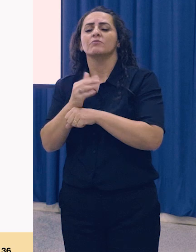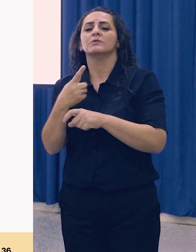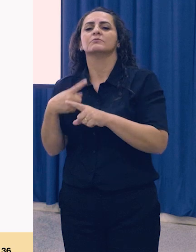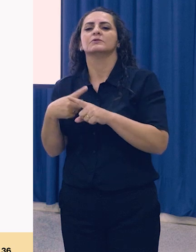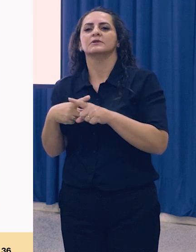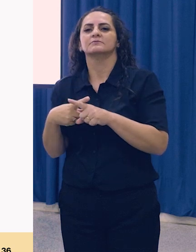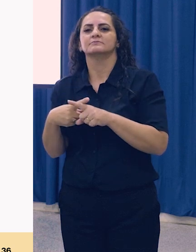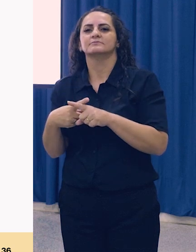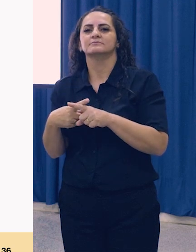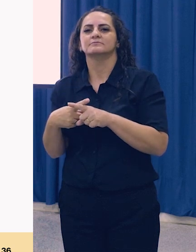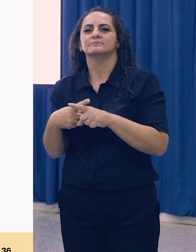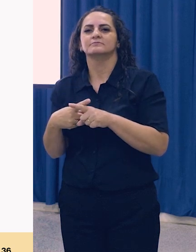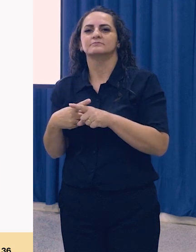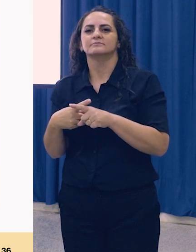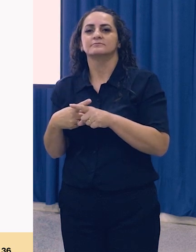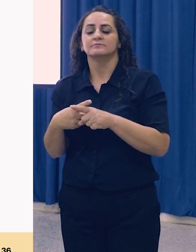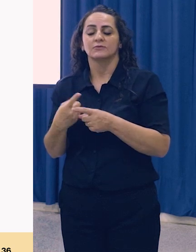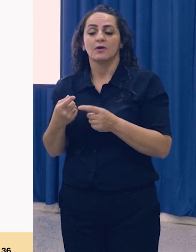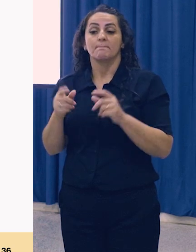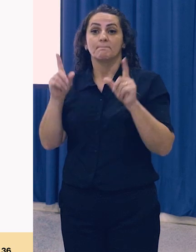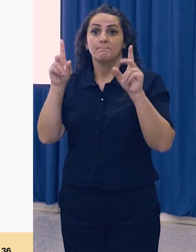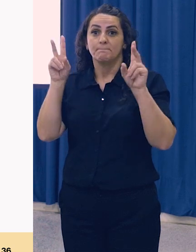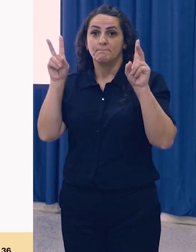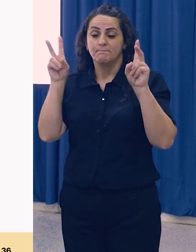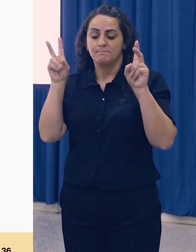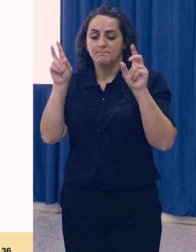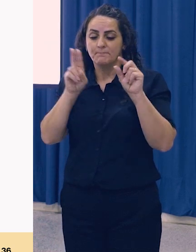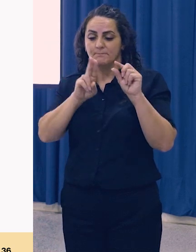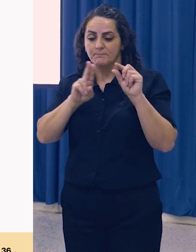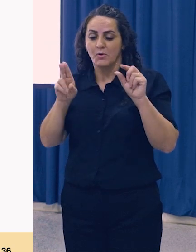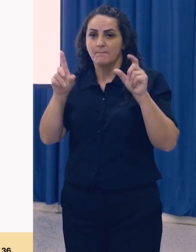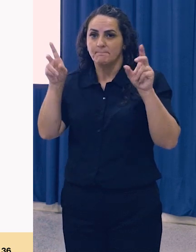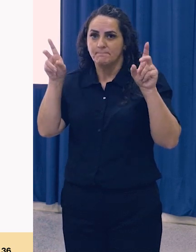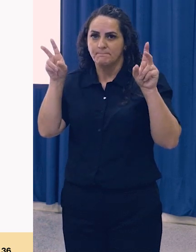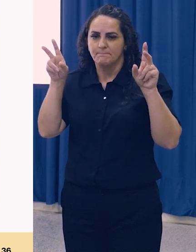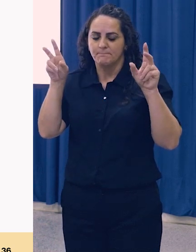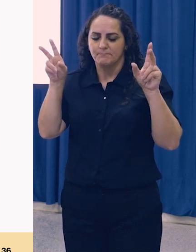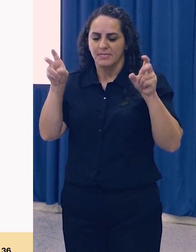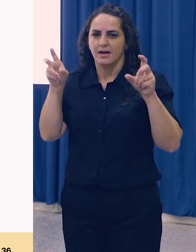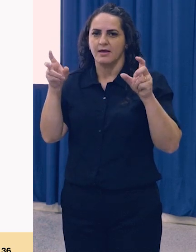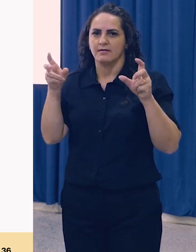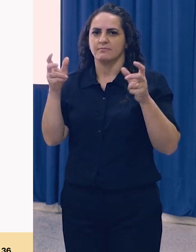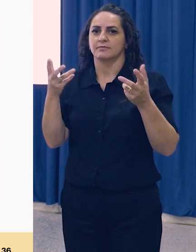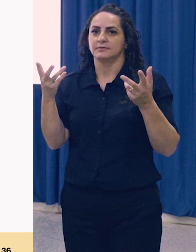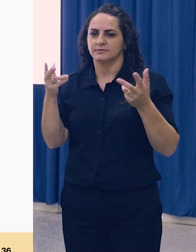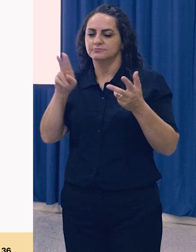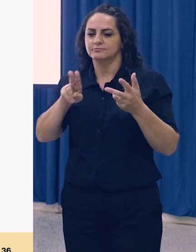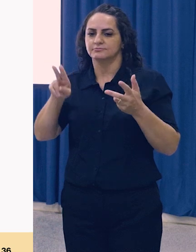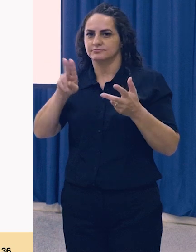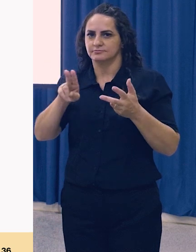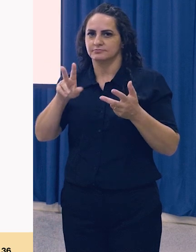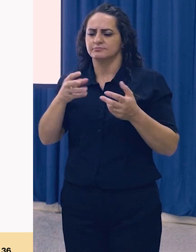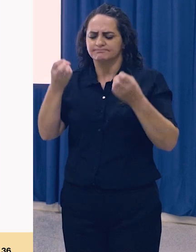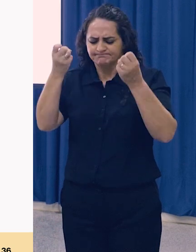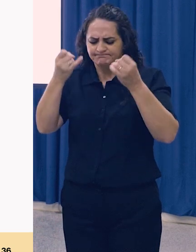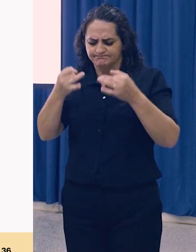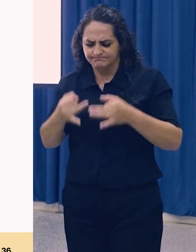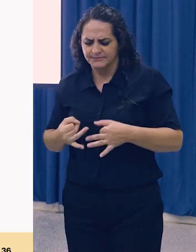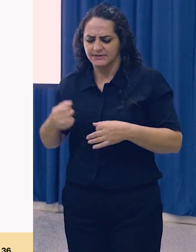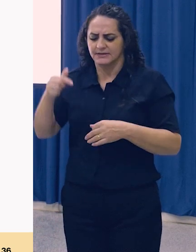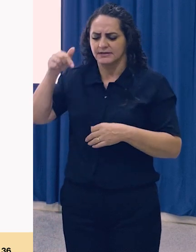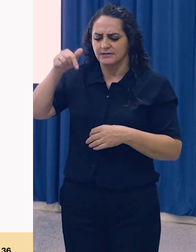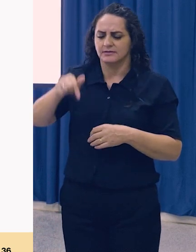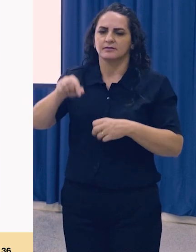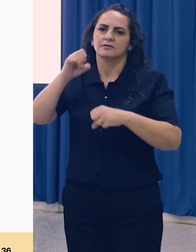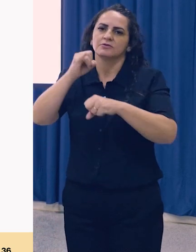Olha a palavra que eu usei, investimento. Para mostrar para eles que eles também vão ganhar algo com isso, né? Expliquei que Joinville é a cidade